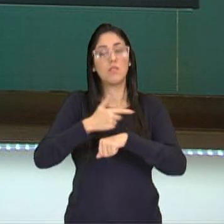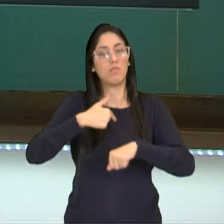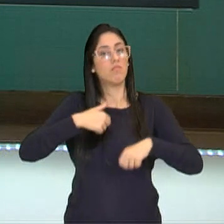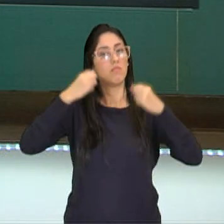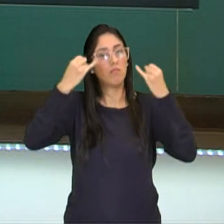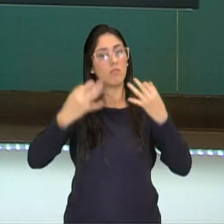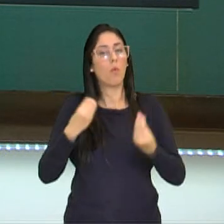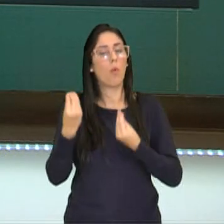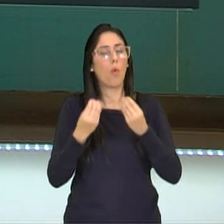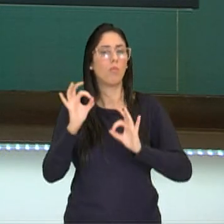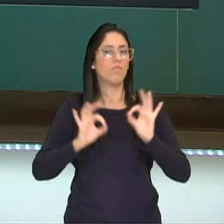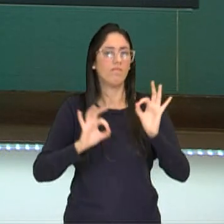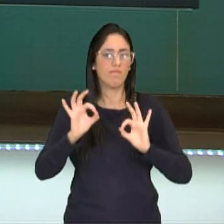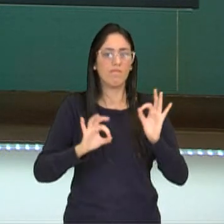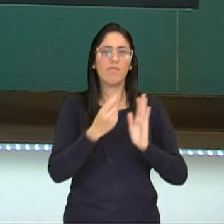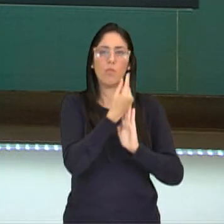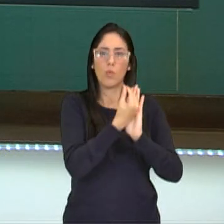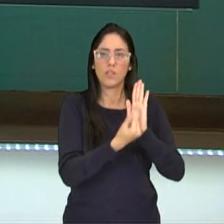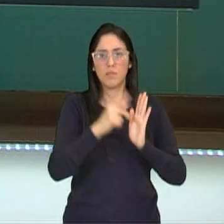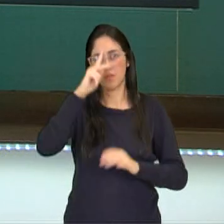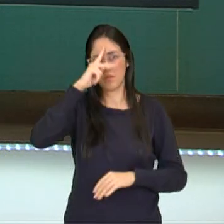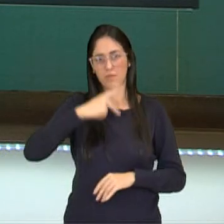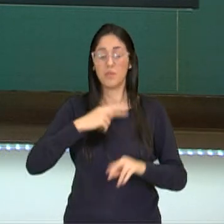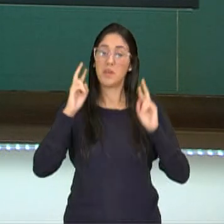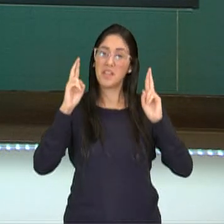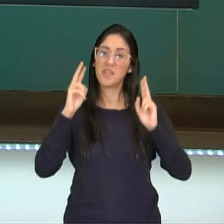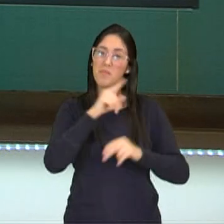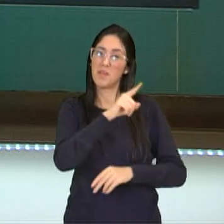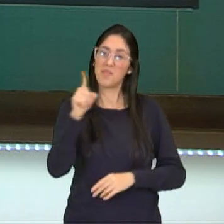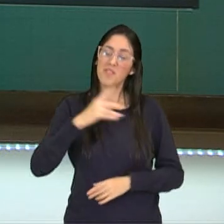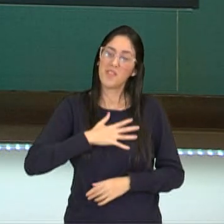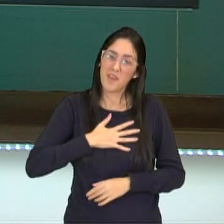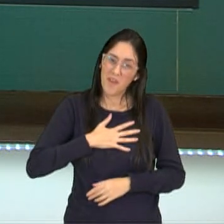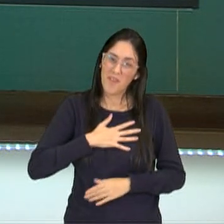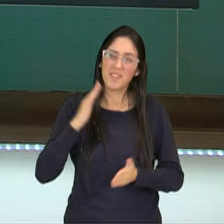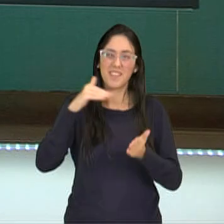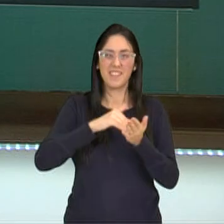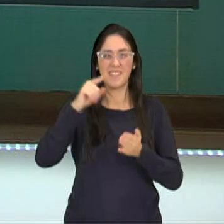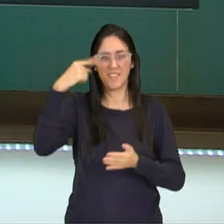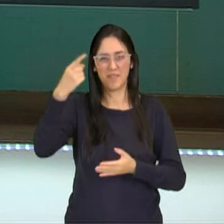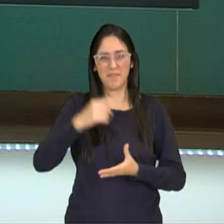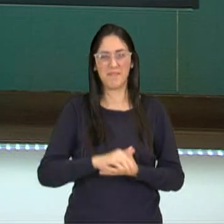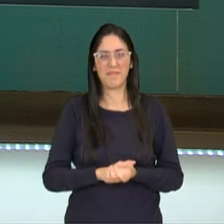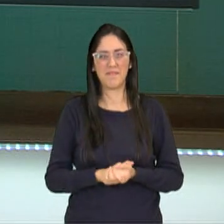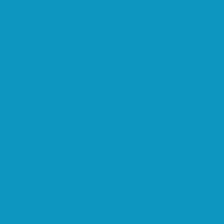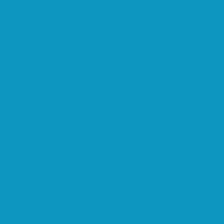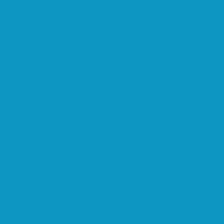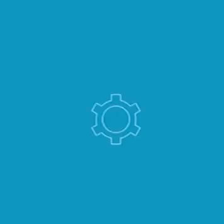elaboração de um orçamento individual. Espero que vocês tenham gostado e até breve.